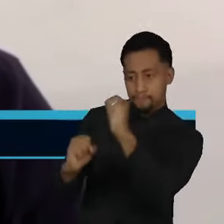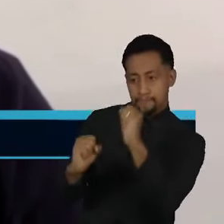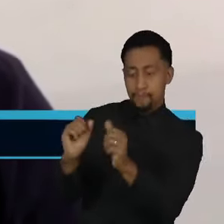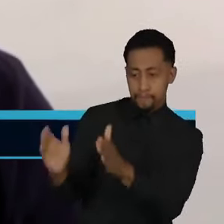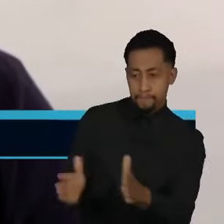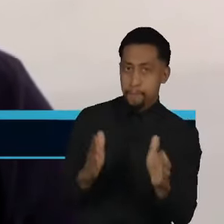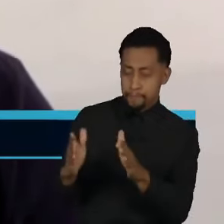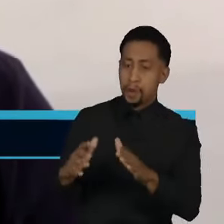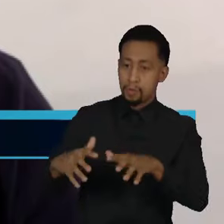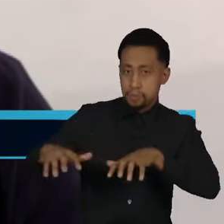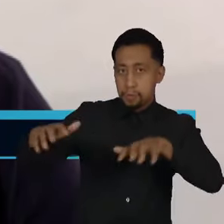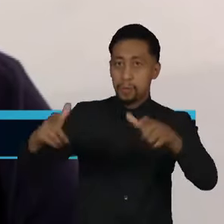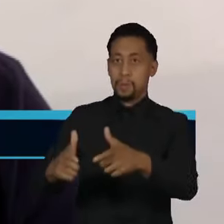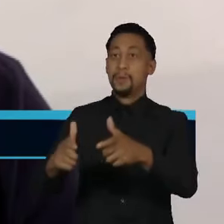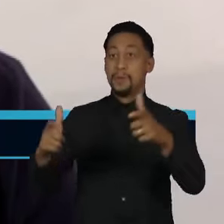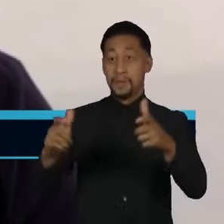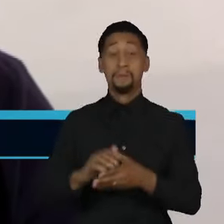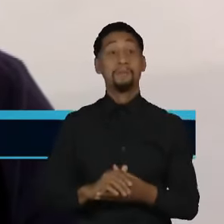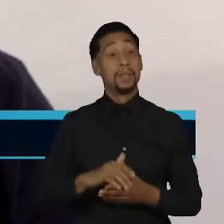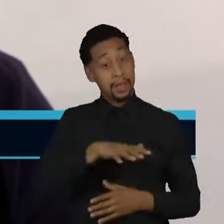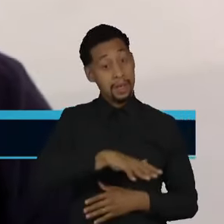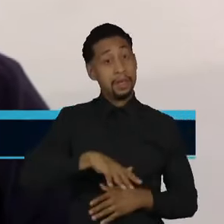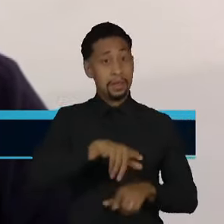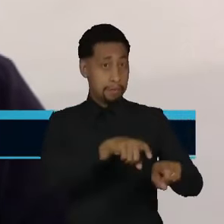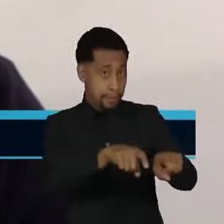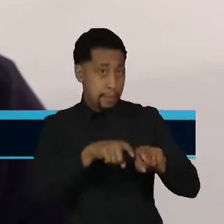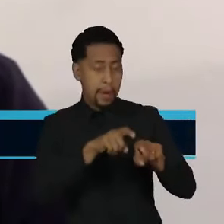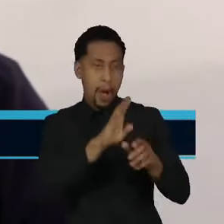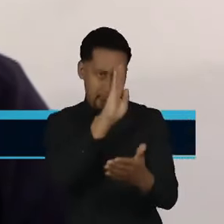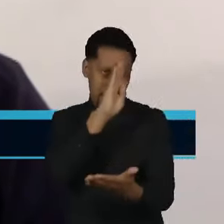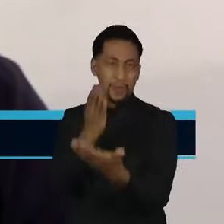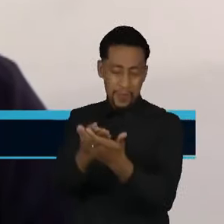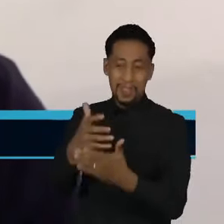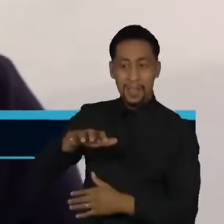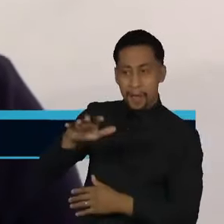o resultado dos equipamentos e está começando a confiar mais,